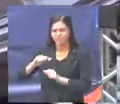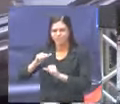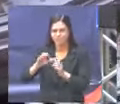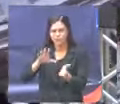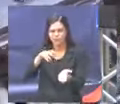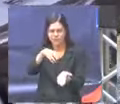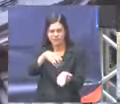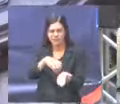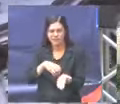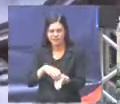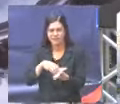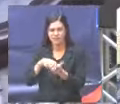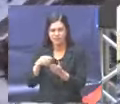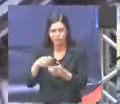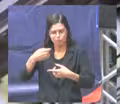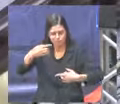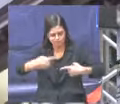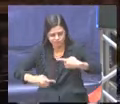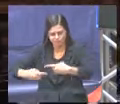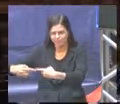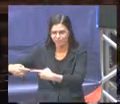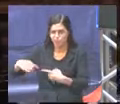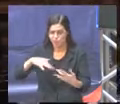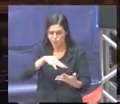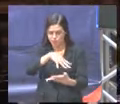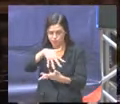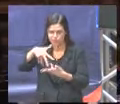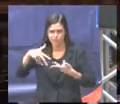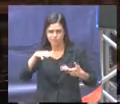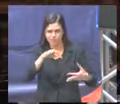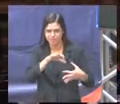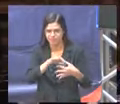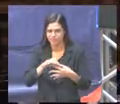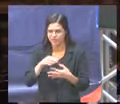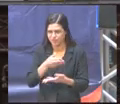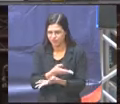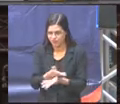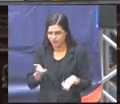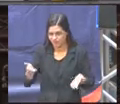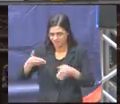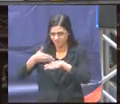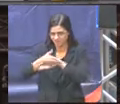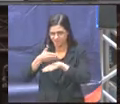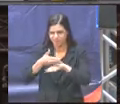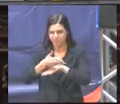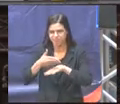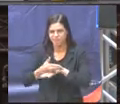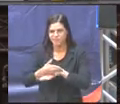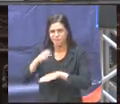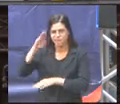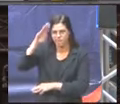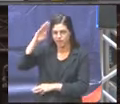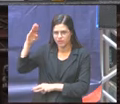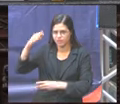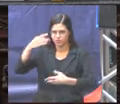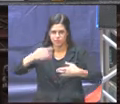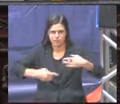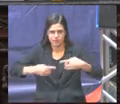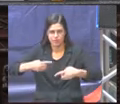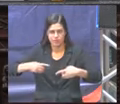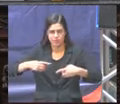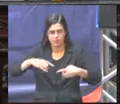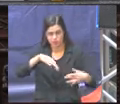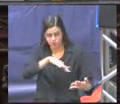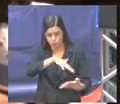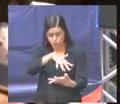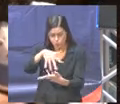epicentro de grandes discussões globais, conectando vocês, participantes, aos principais debates